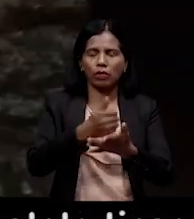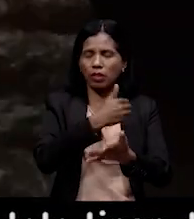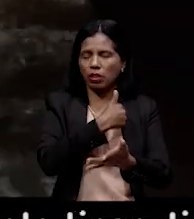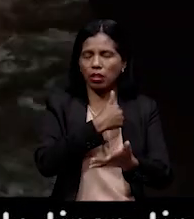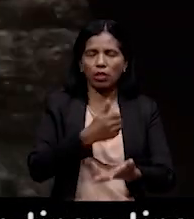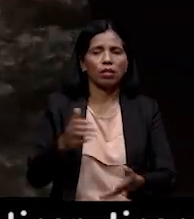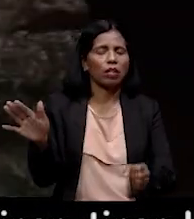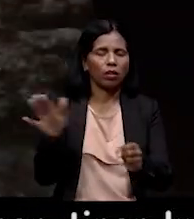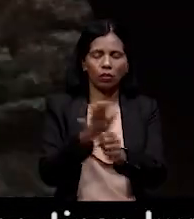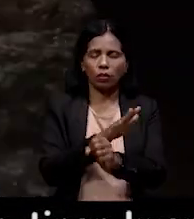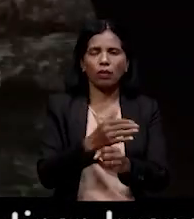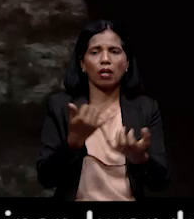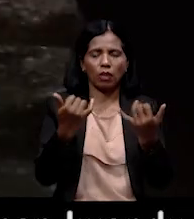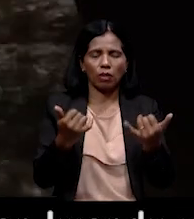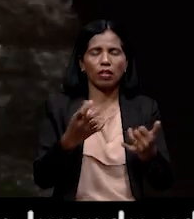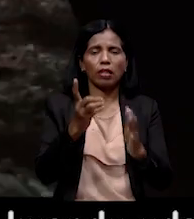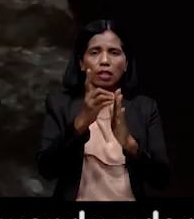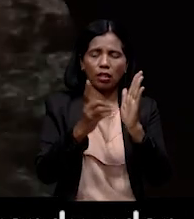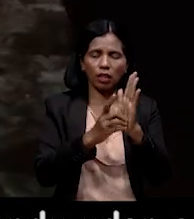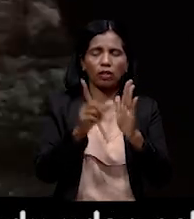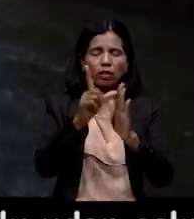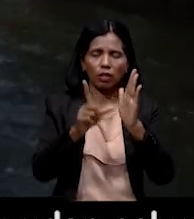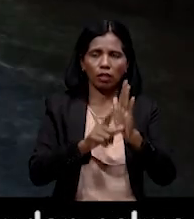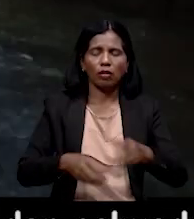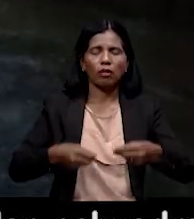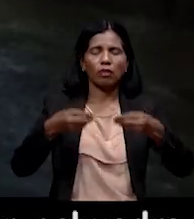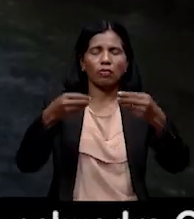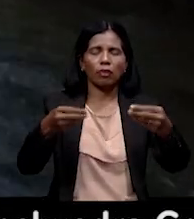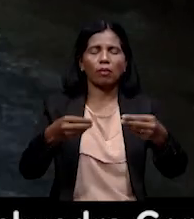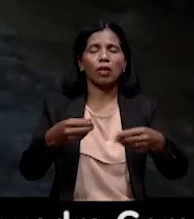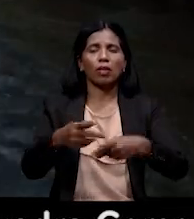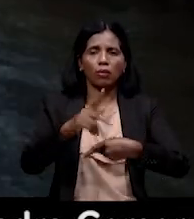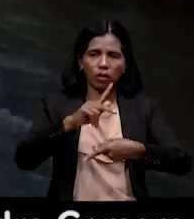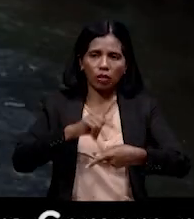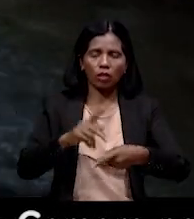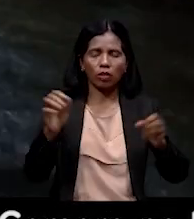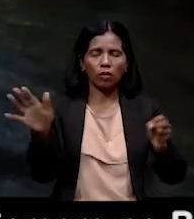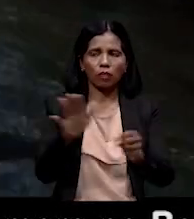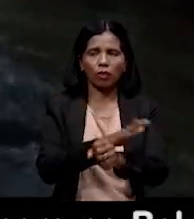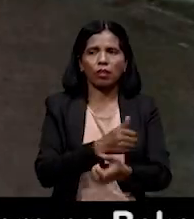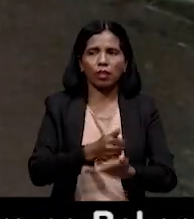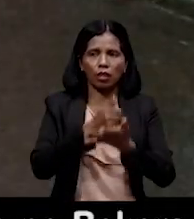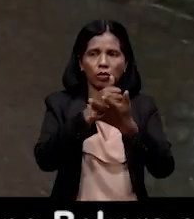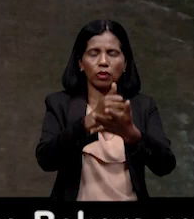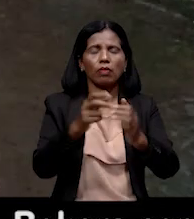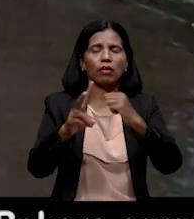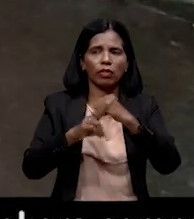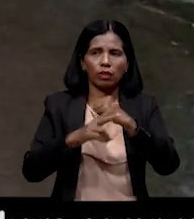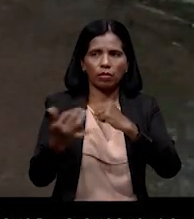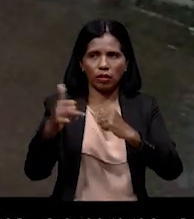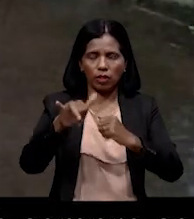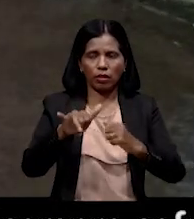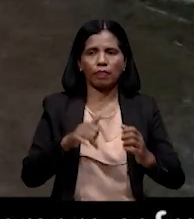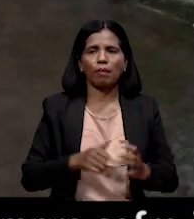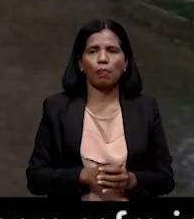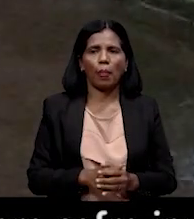suficiente. No ne, o decreto lei refere foi viva uma proteção civil a tu completa tan apoio a vítima sira. Ba